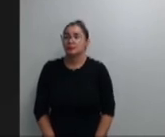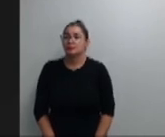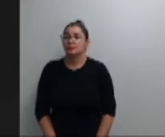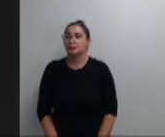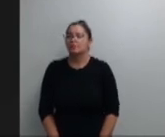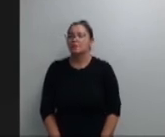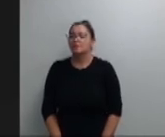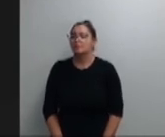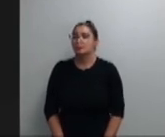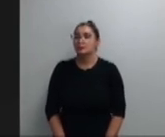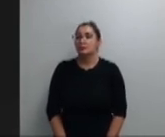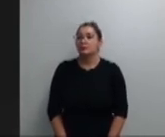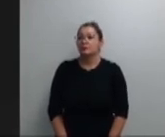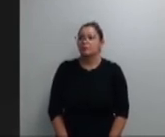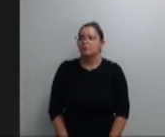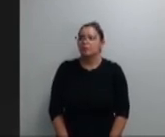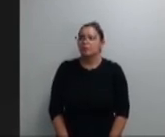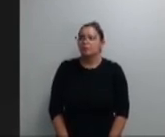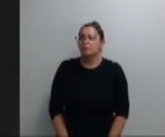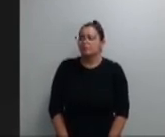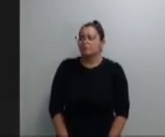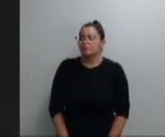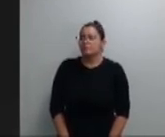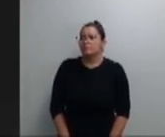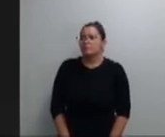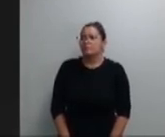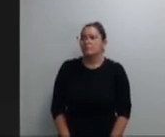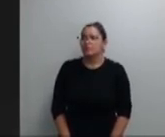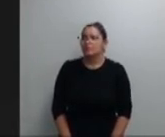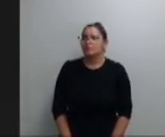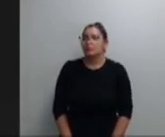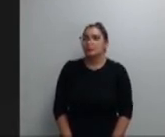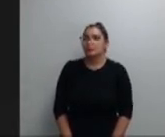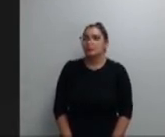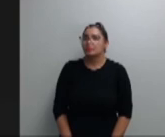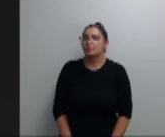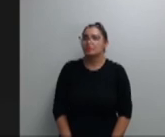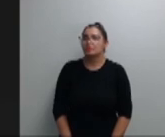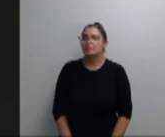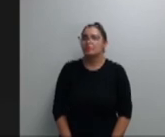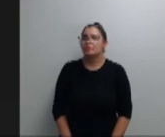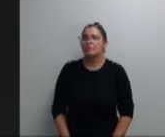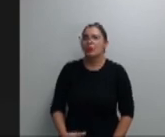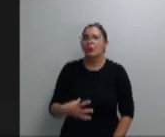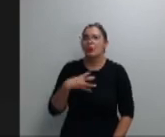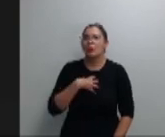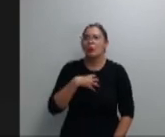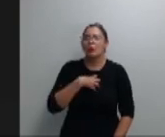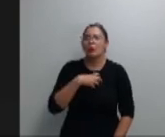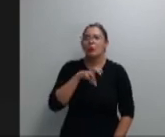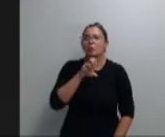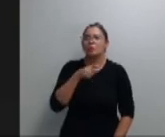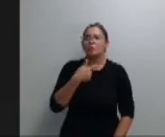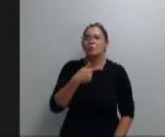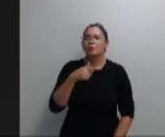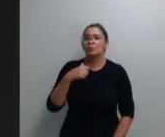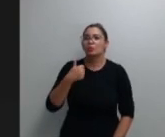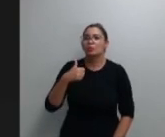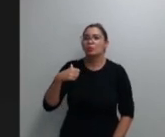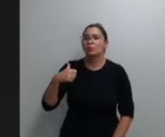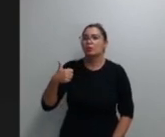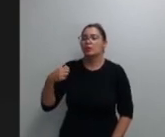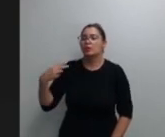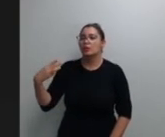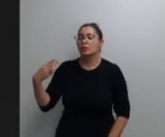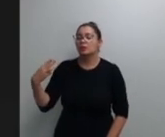RMS 57113 da Bahia e aí eu tô registrando aqui ó tem precedente da